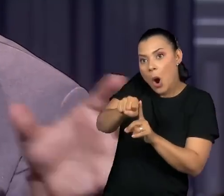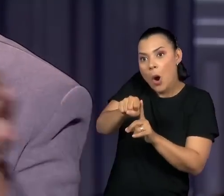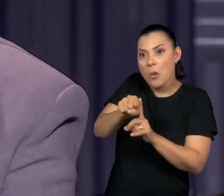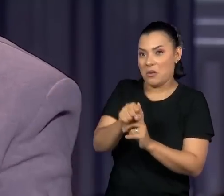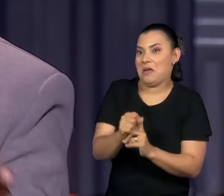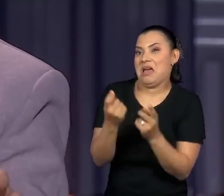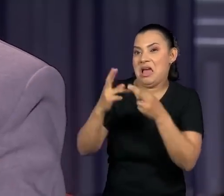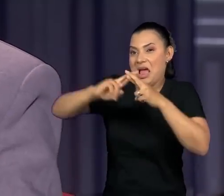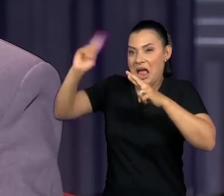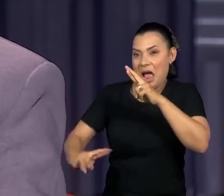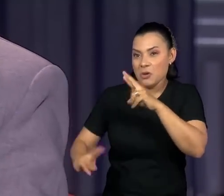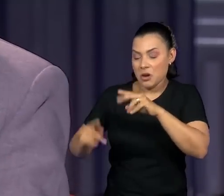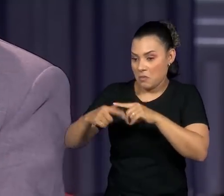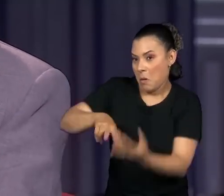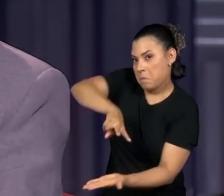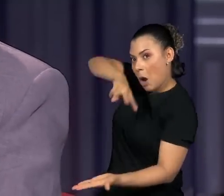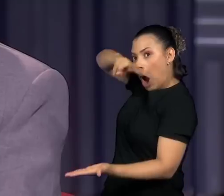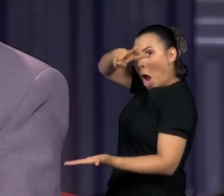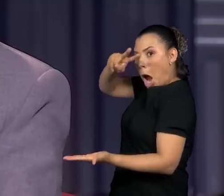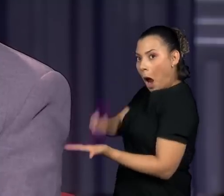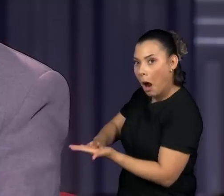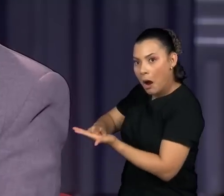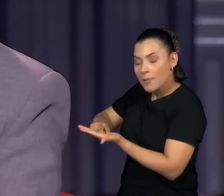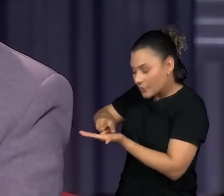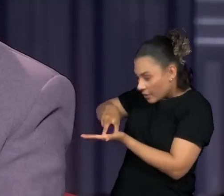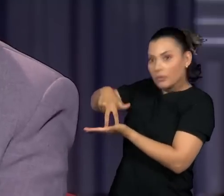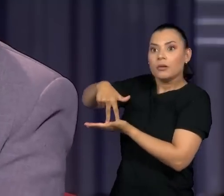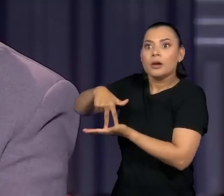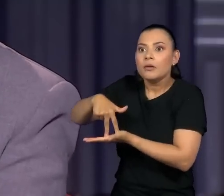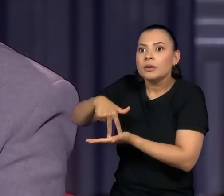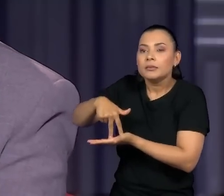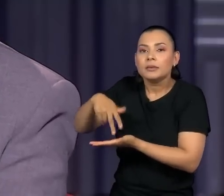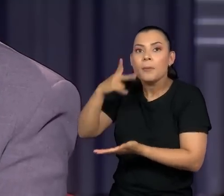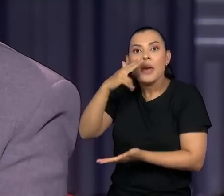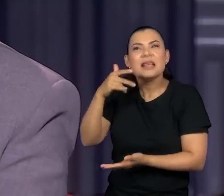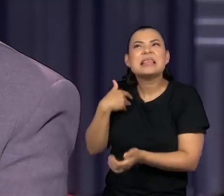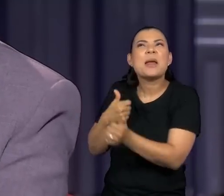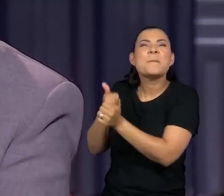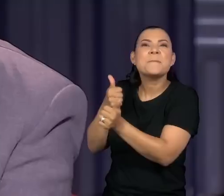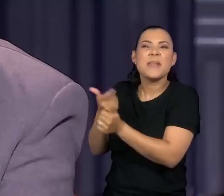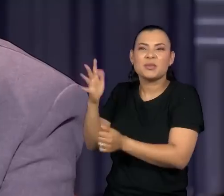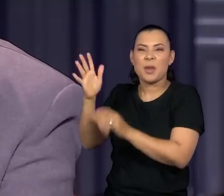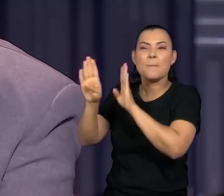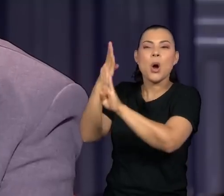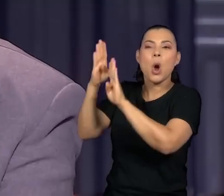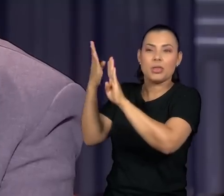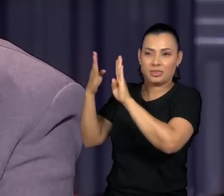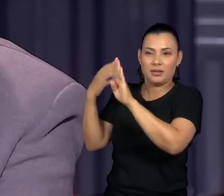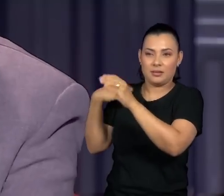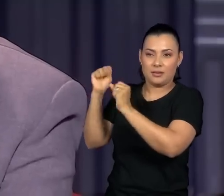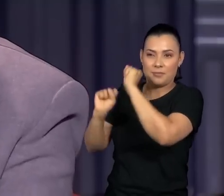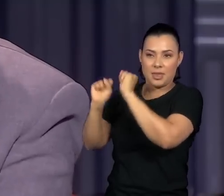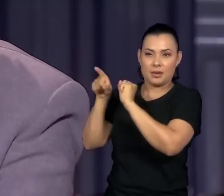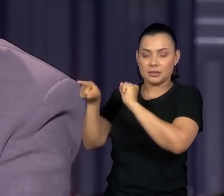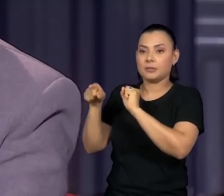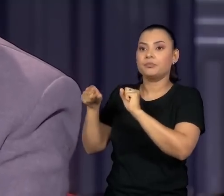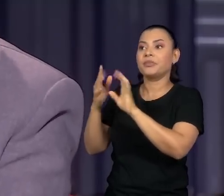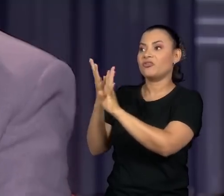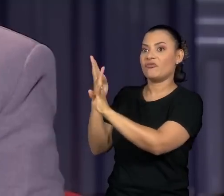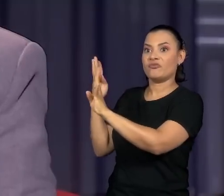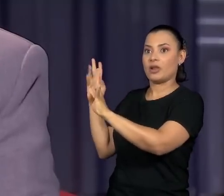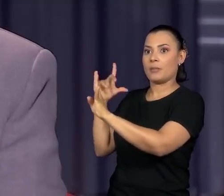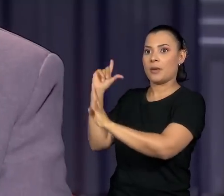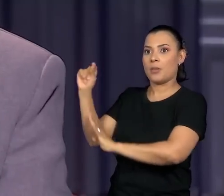e eu voei longe. Eu levantei e era meio próximo assim da portaria da empresa, né? Tipo, tava a fila para ir